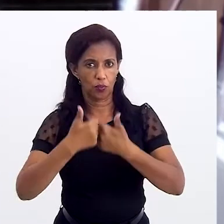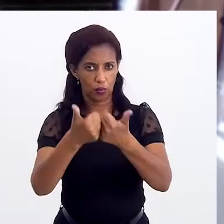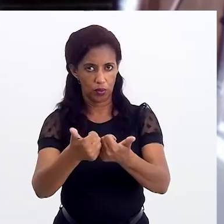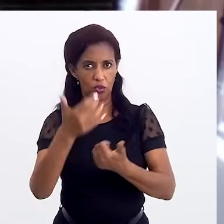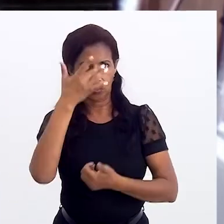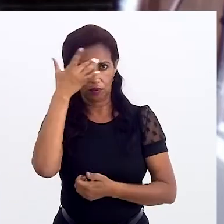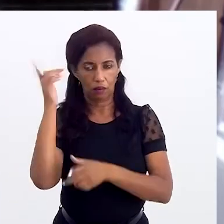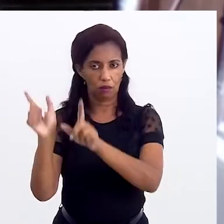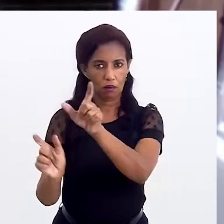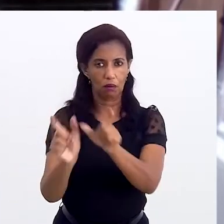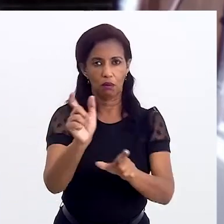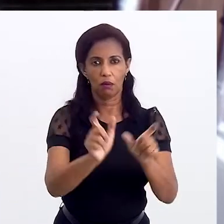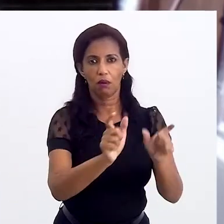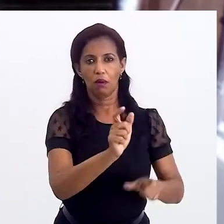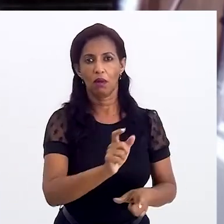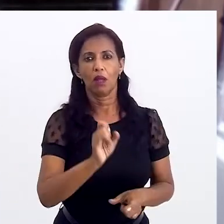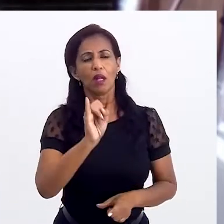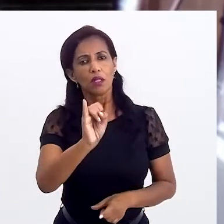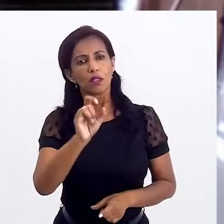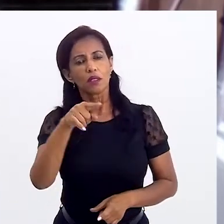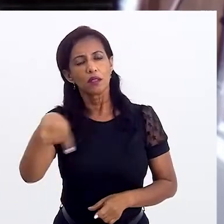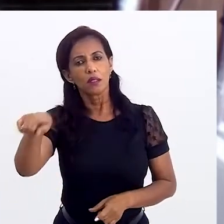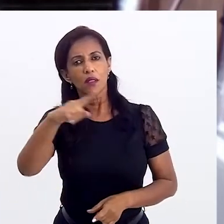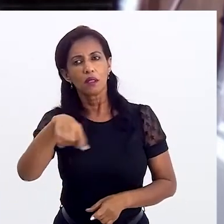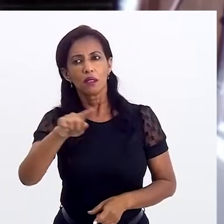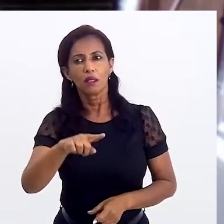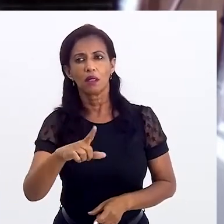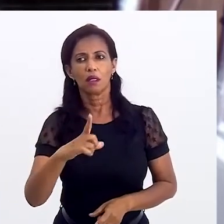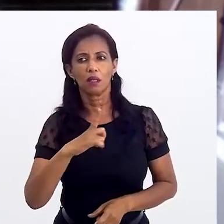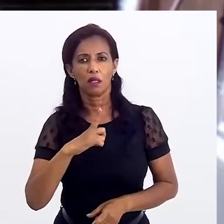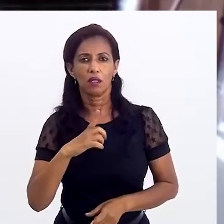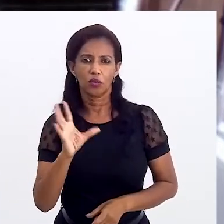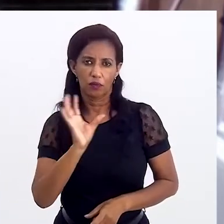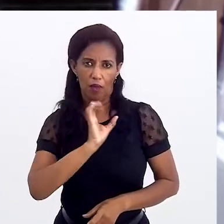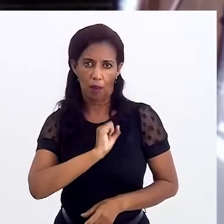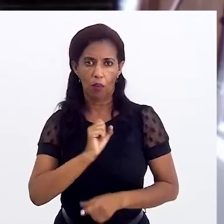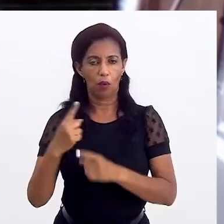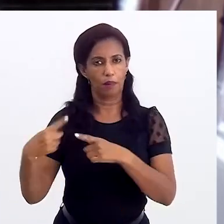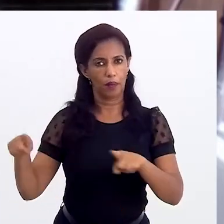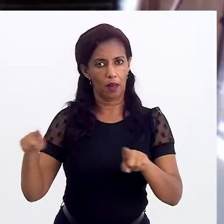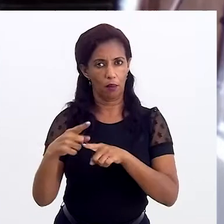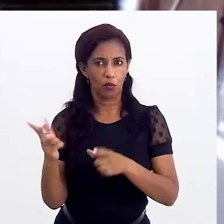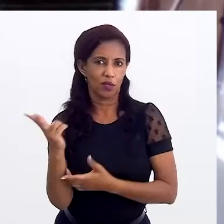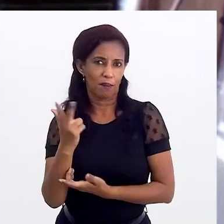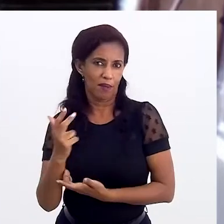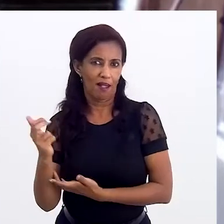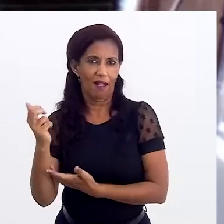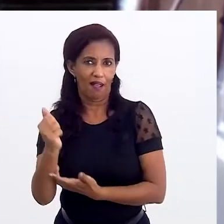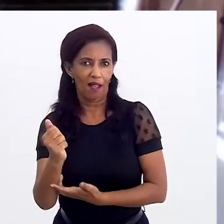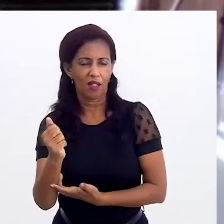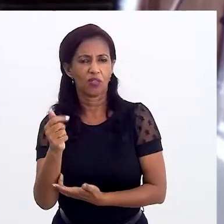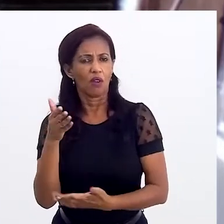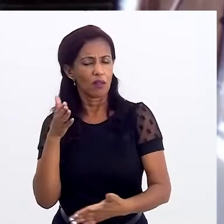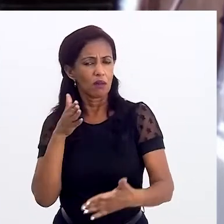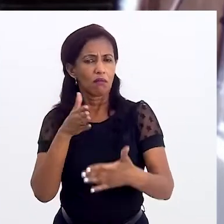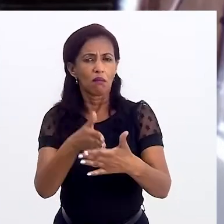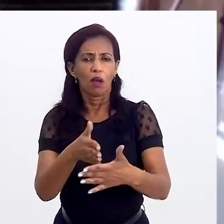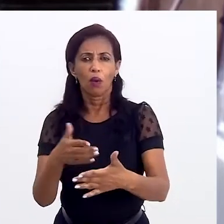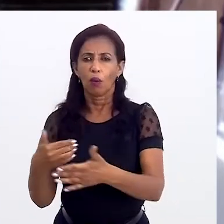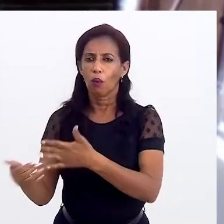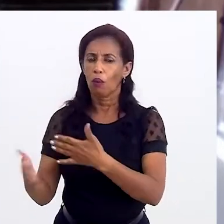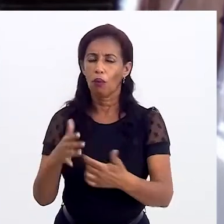para as pessoas se você tiver amor pela música, pela arte, você vai enfrentar qualquer